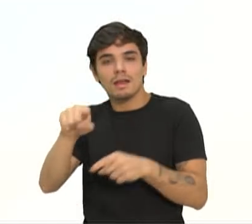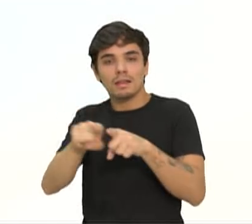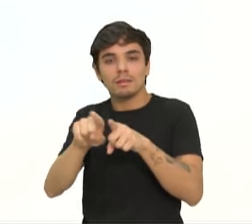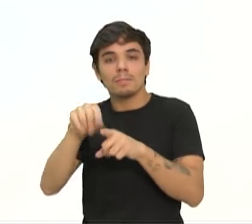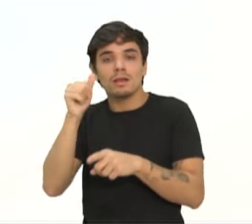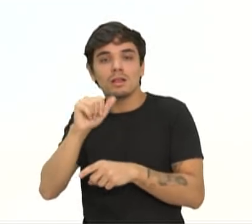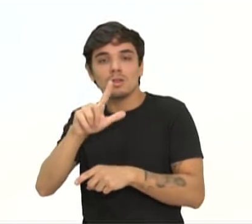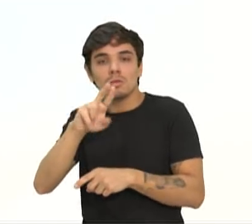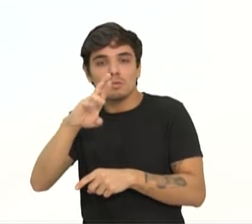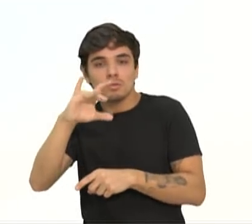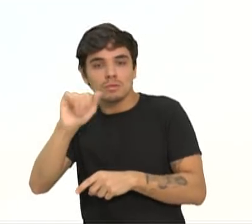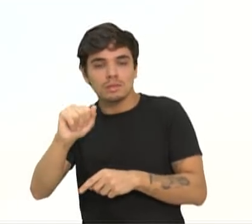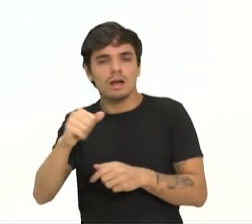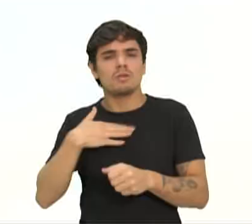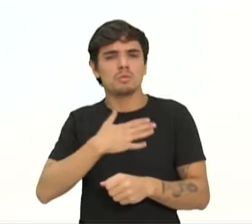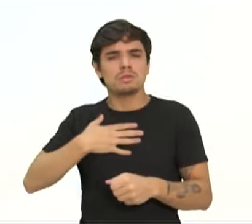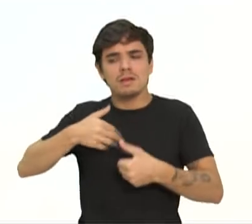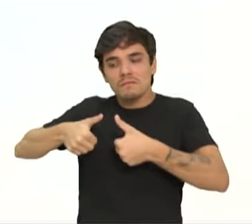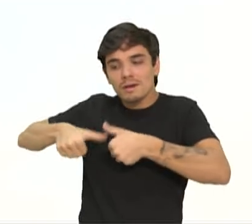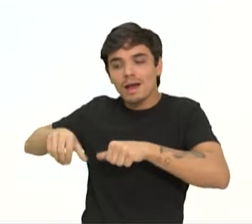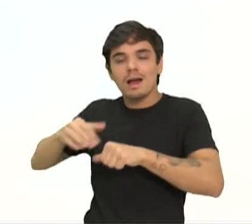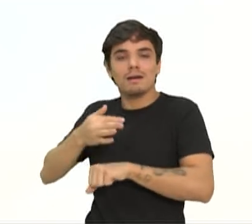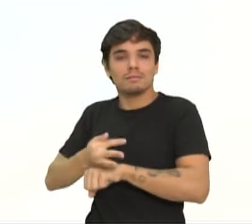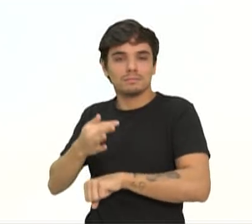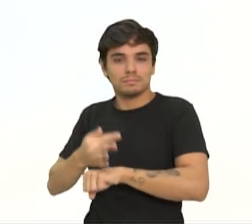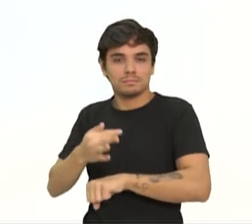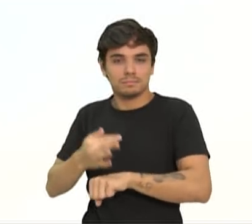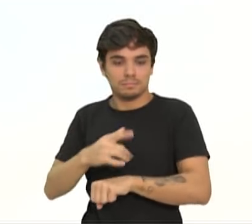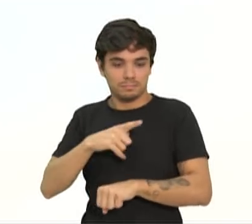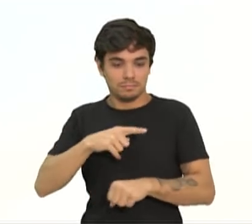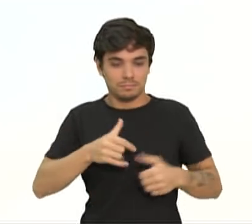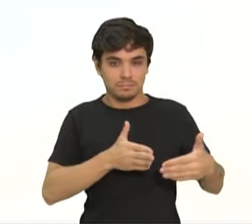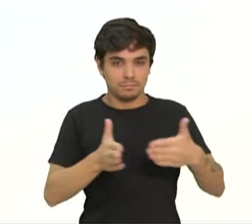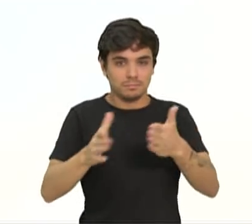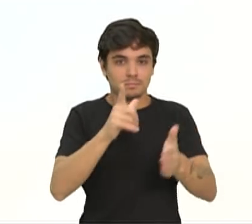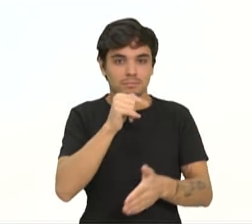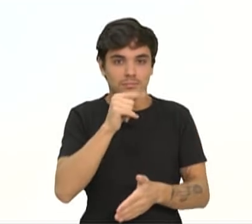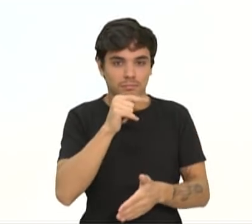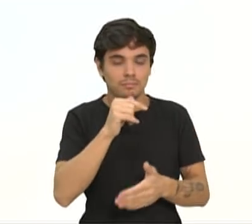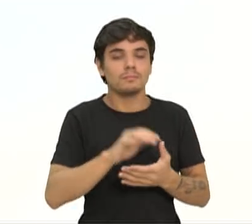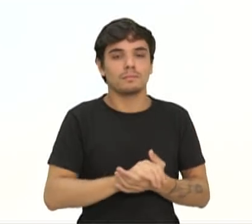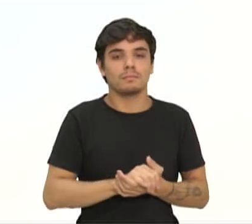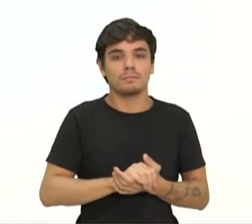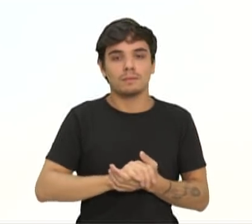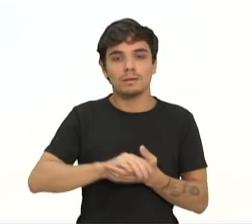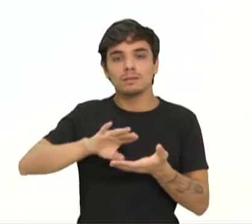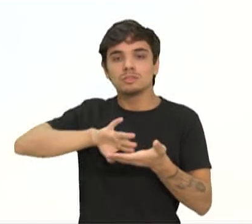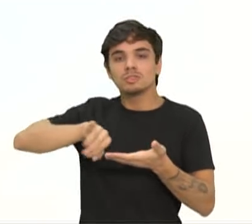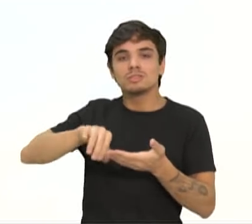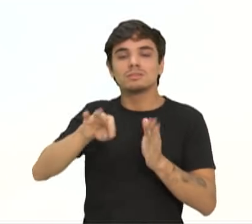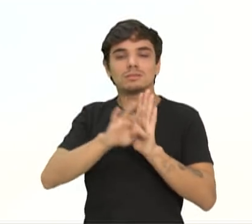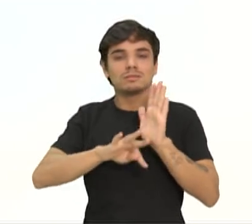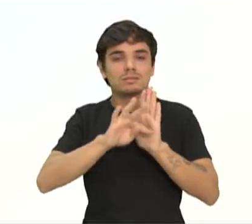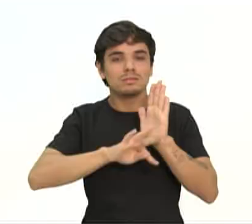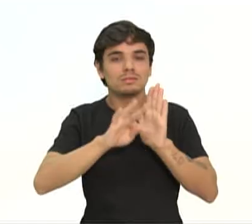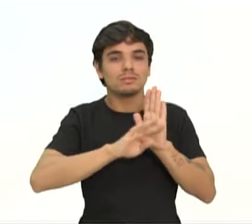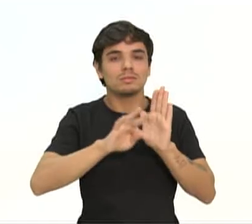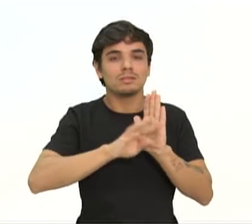rio Paraíba. Retire do trecho todas as palavras acentuadas,